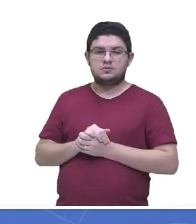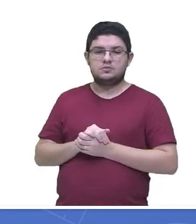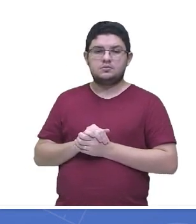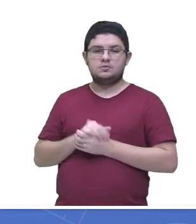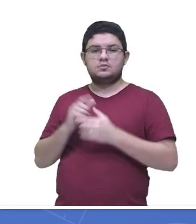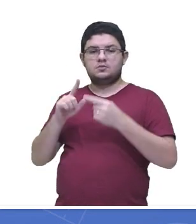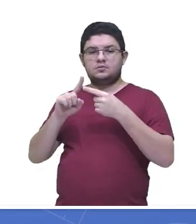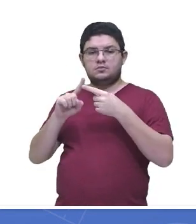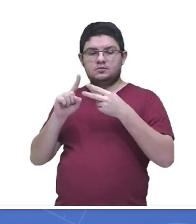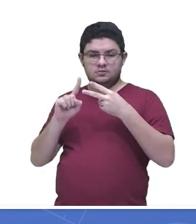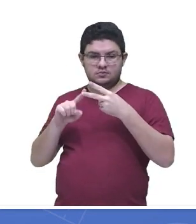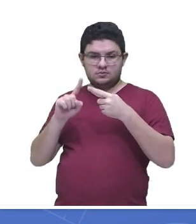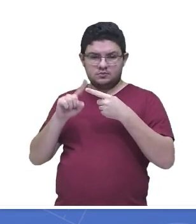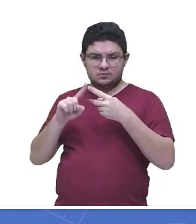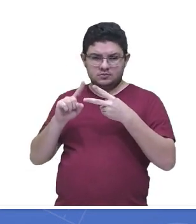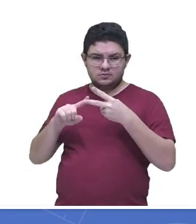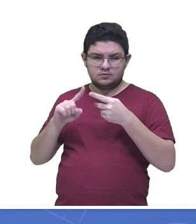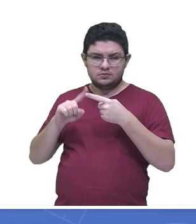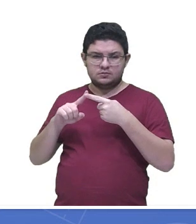play the guitar.